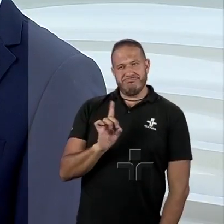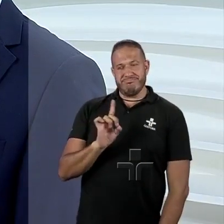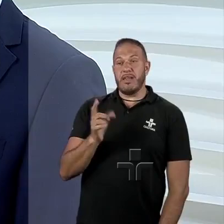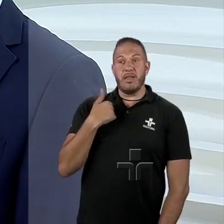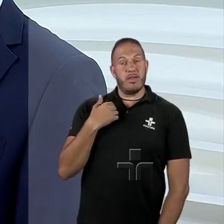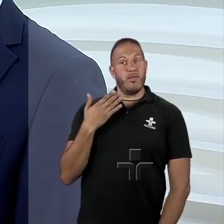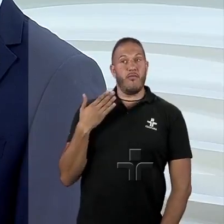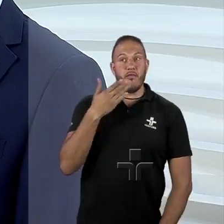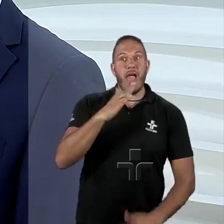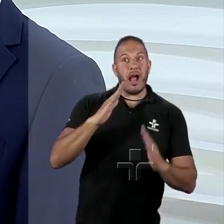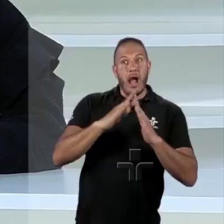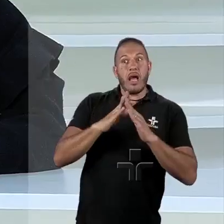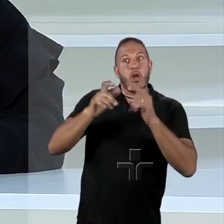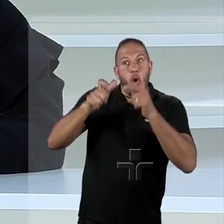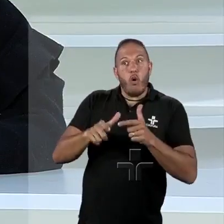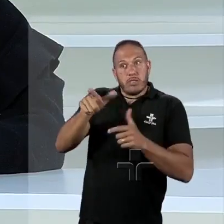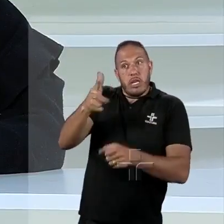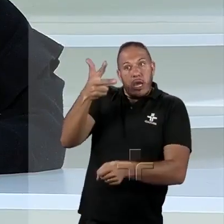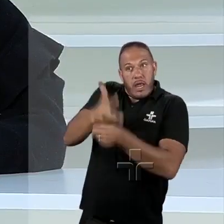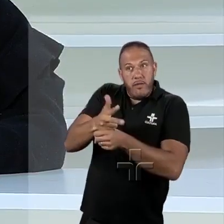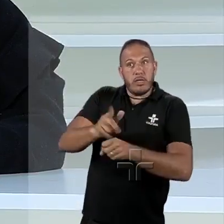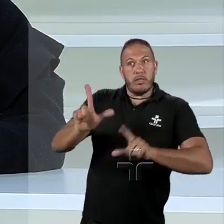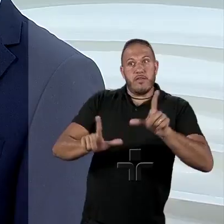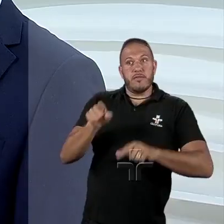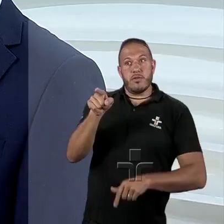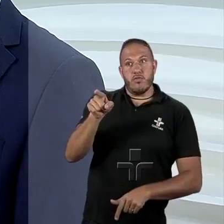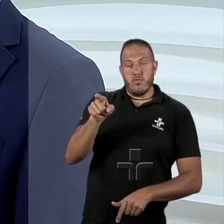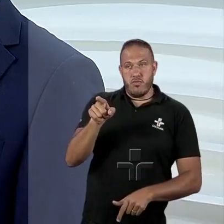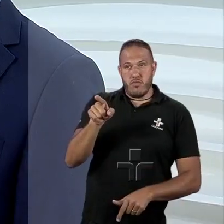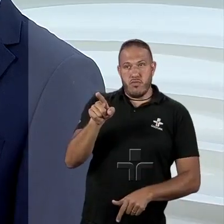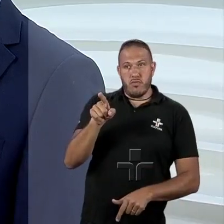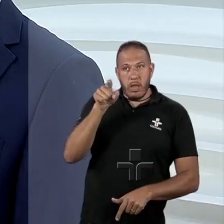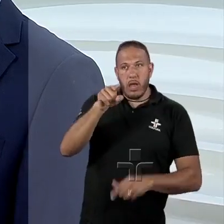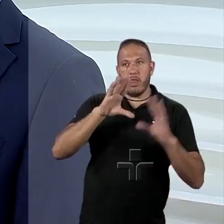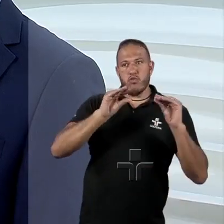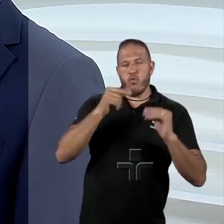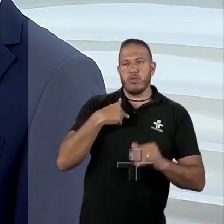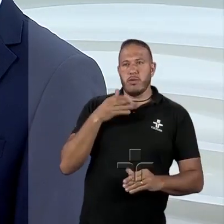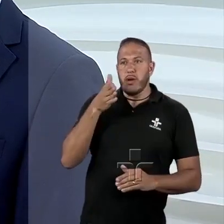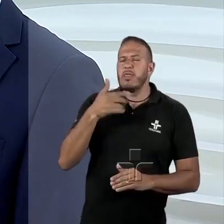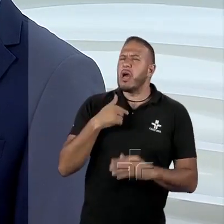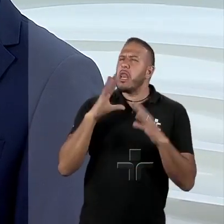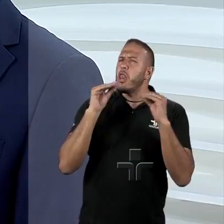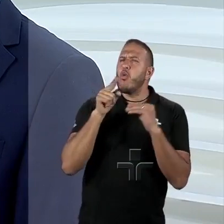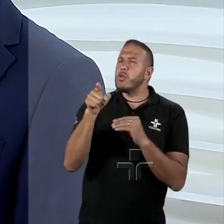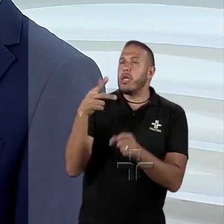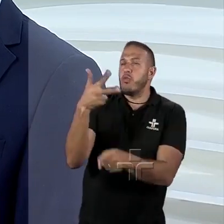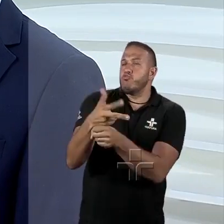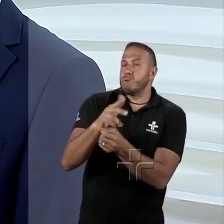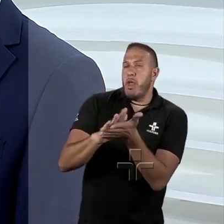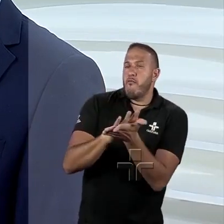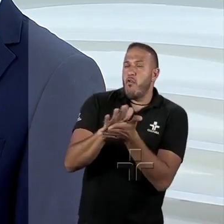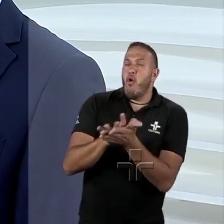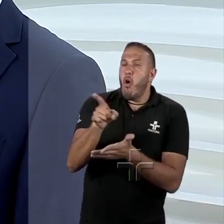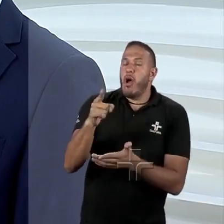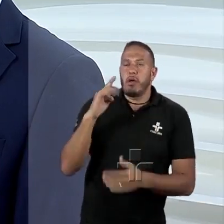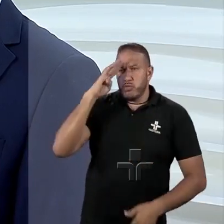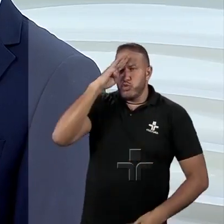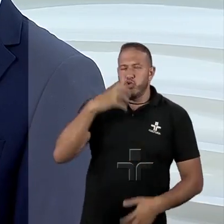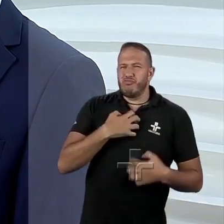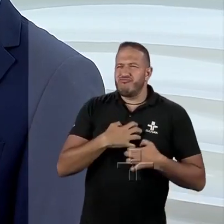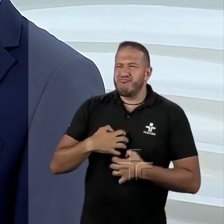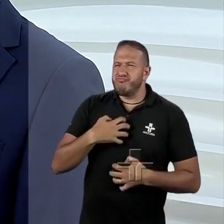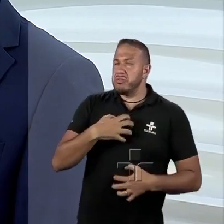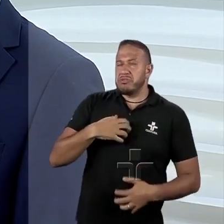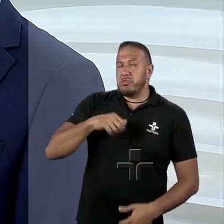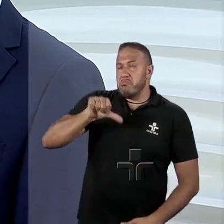casa onde ele gravaria o programa de televisão, naquela noite. Mas naquela noite ele não gravou, ele não se sentiu bem,